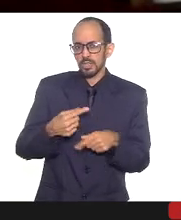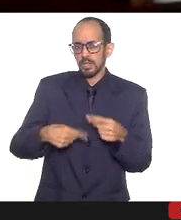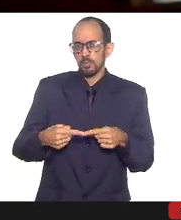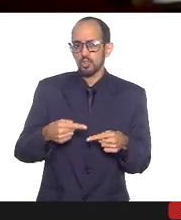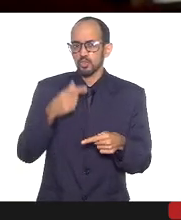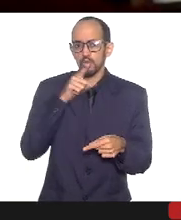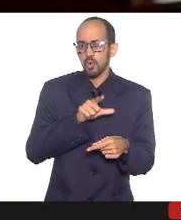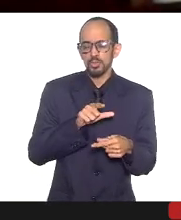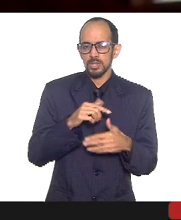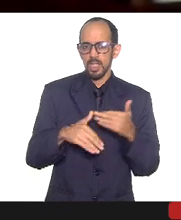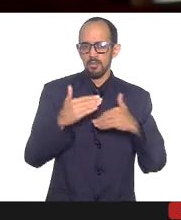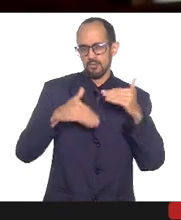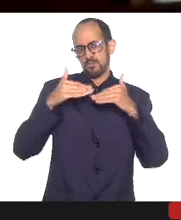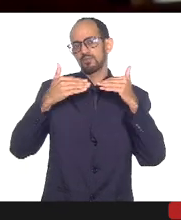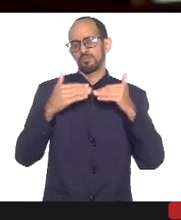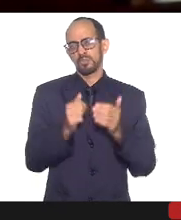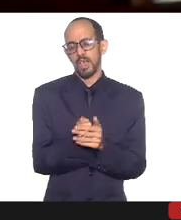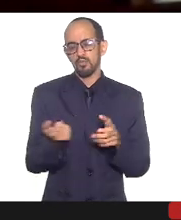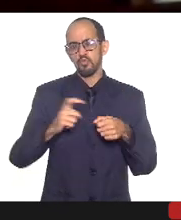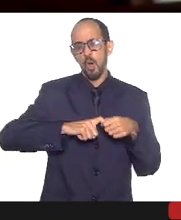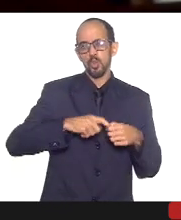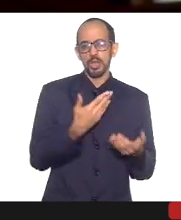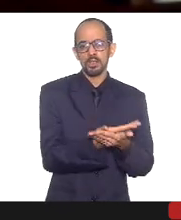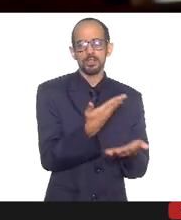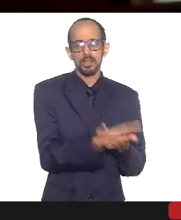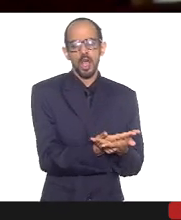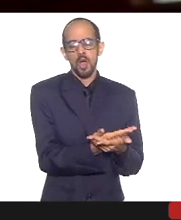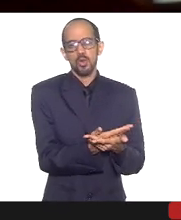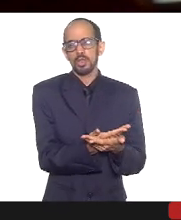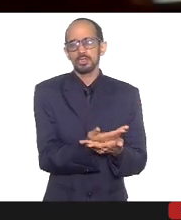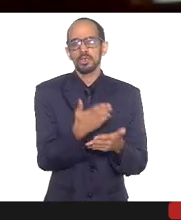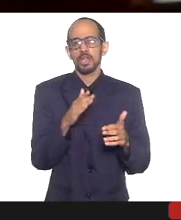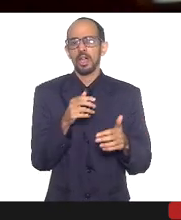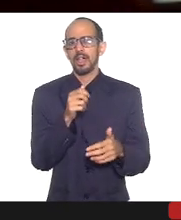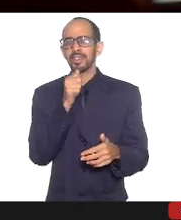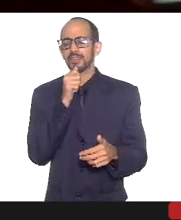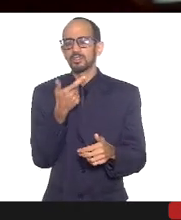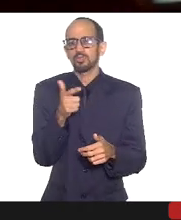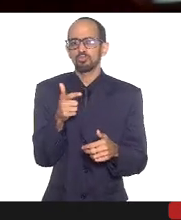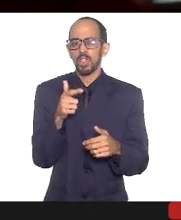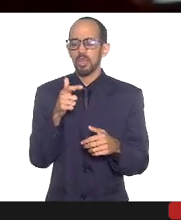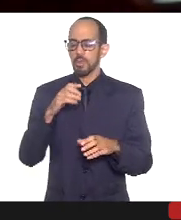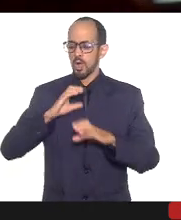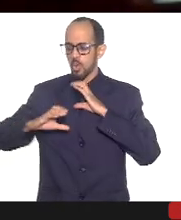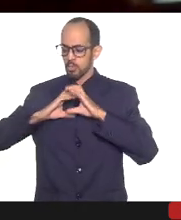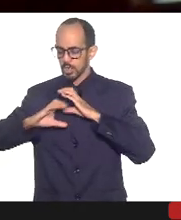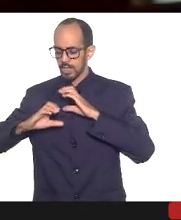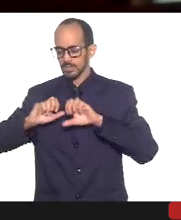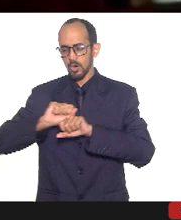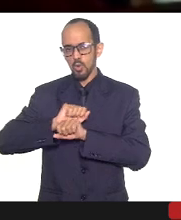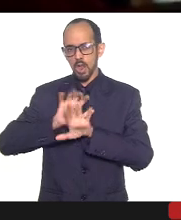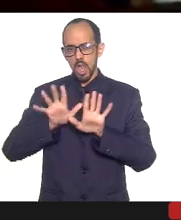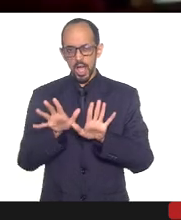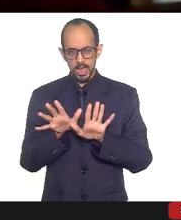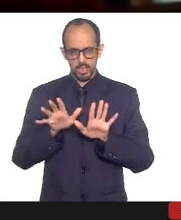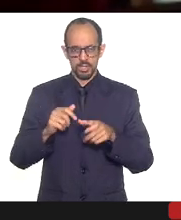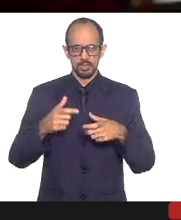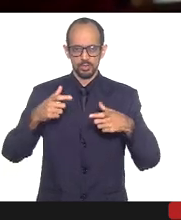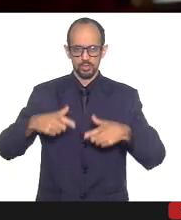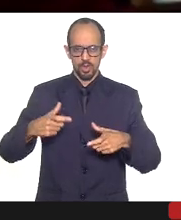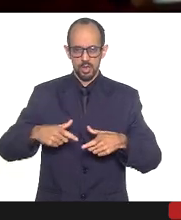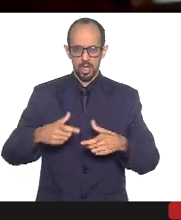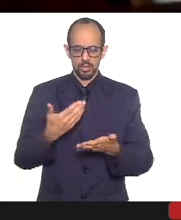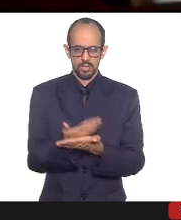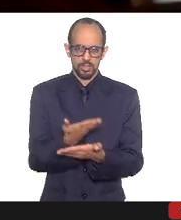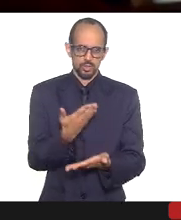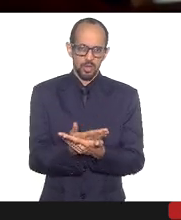né, uma situação de retorno às aulas sem ter esse diálogo construído, né, no ambiente escolar, e